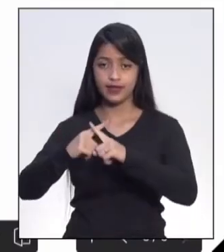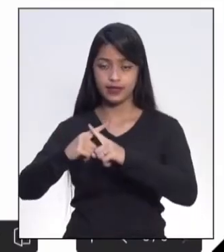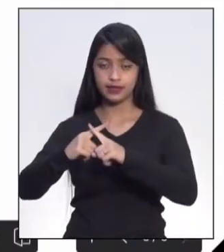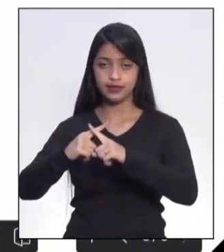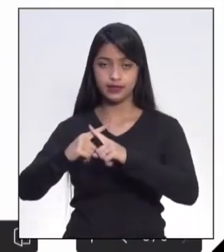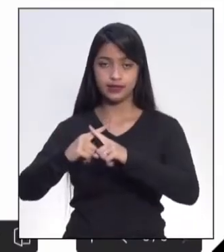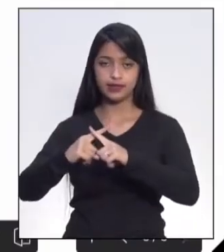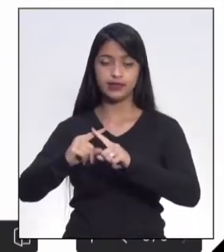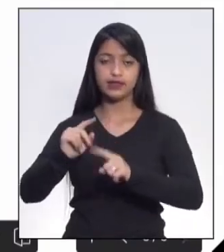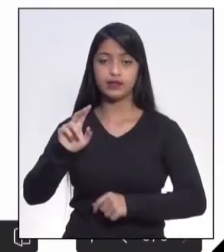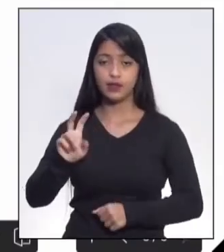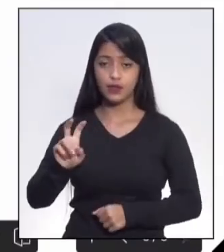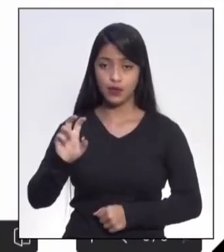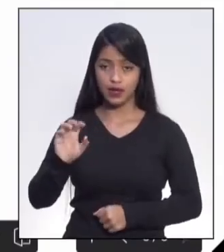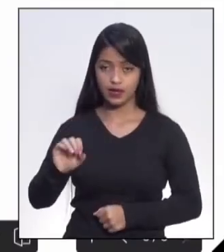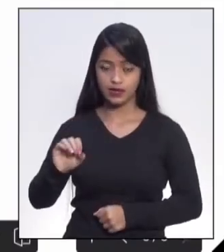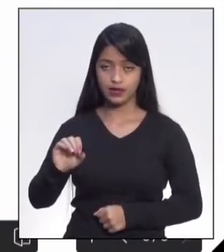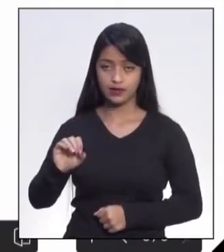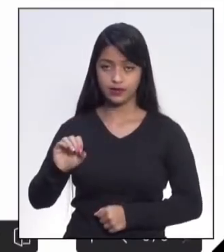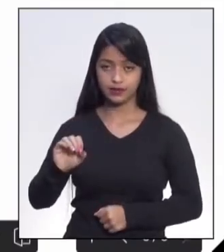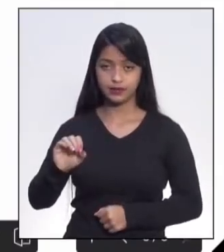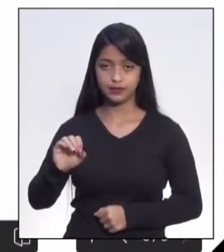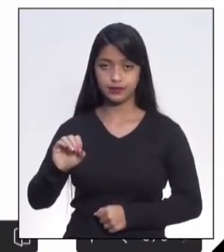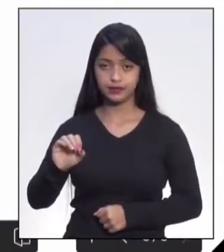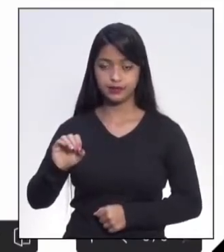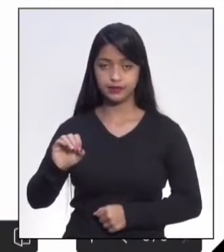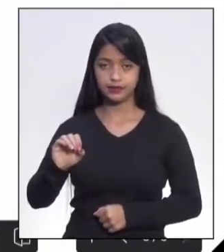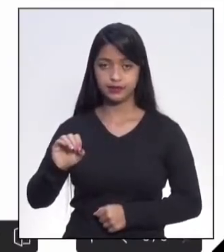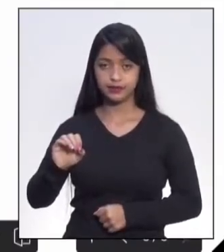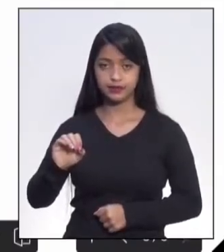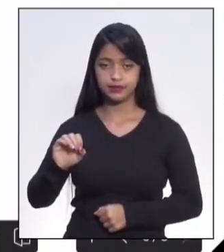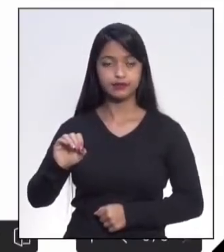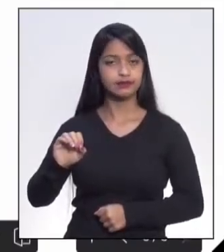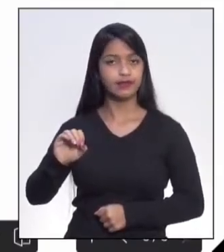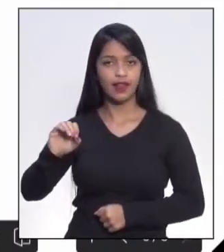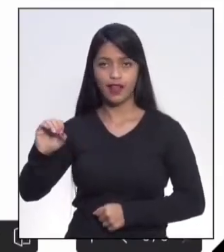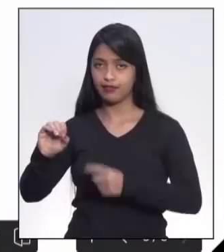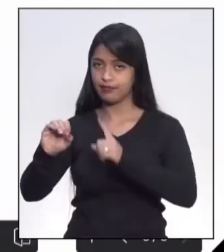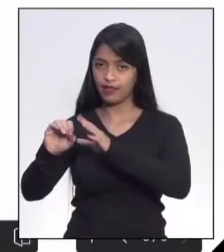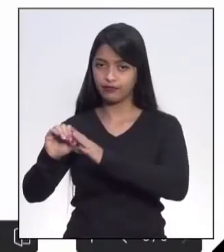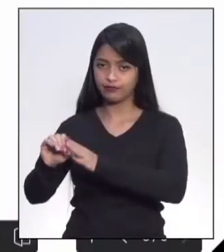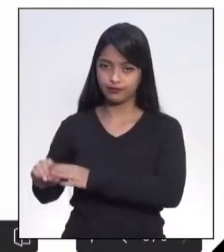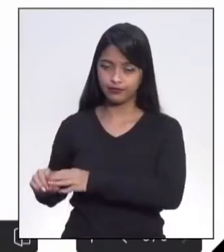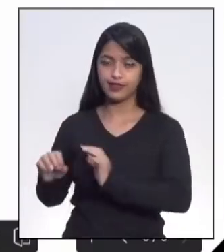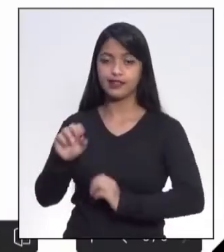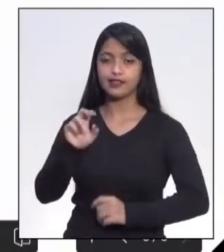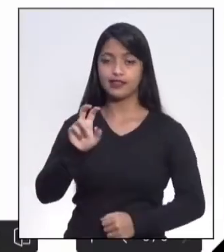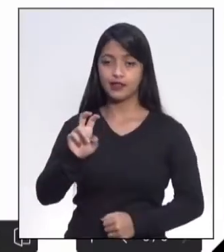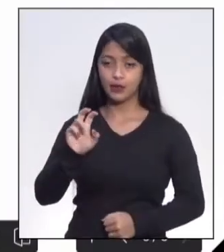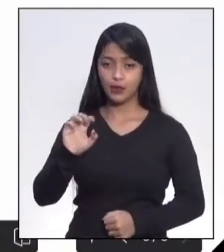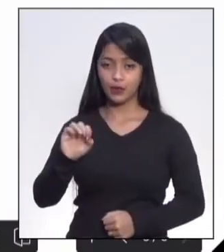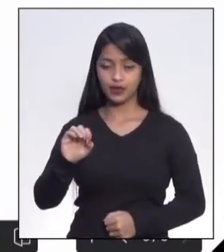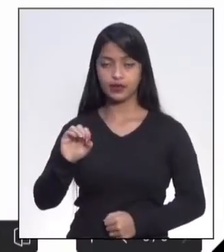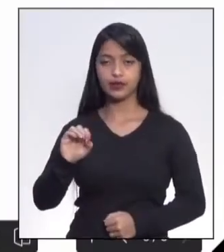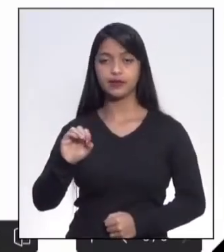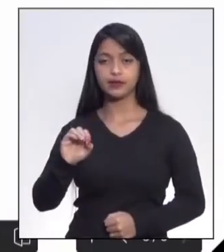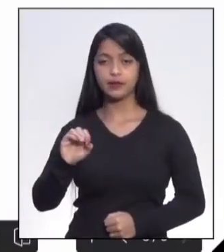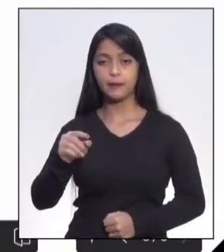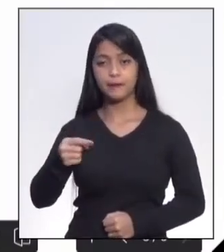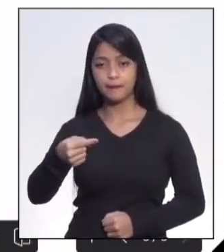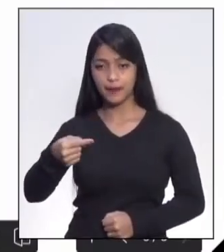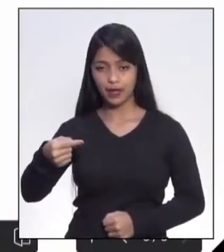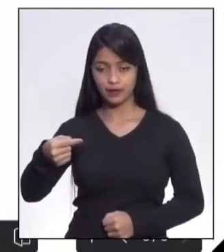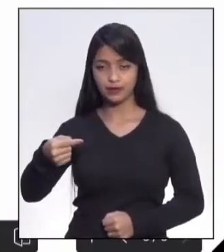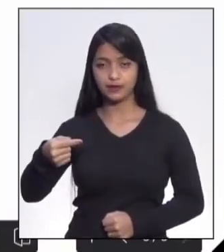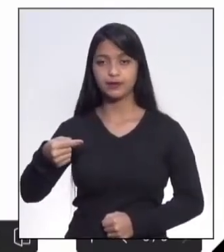vezes 50. Opa, olha eu colocando uma coisa a mais aqui. 20 vezes 50